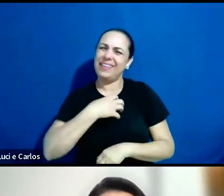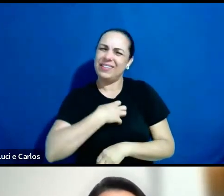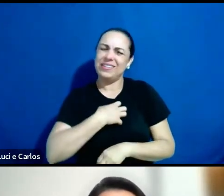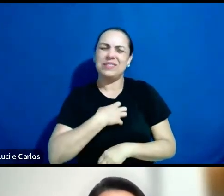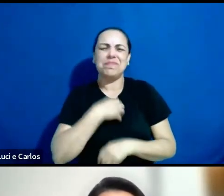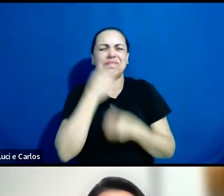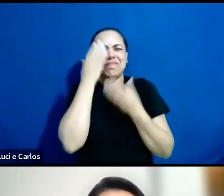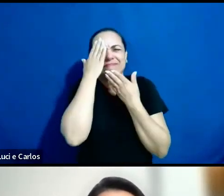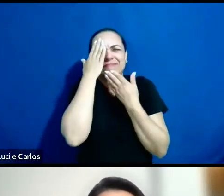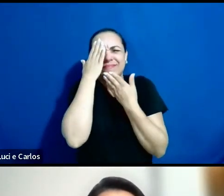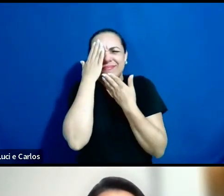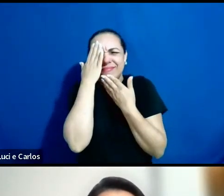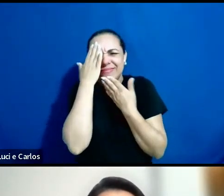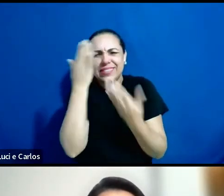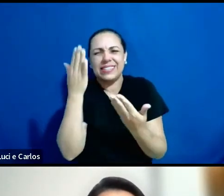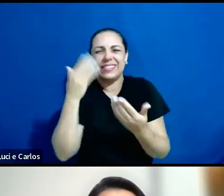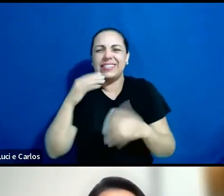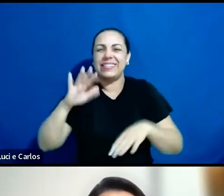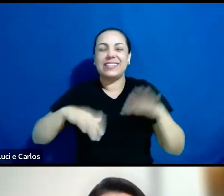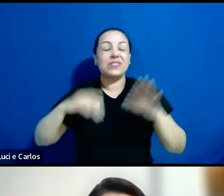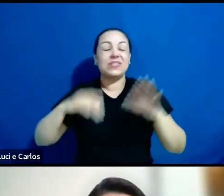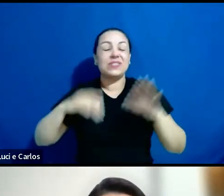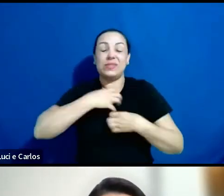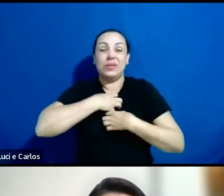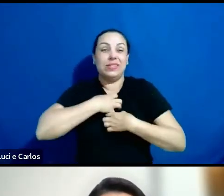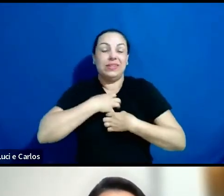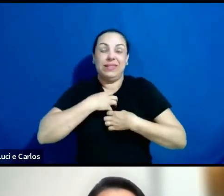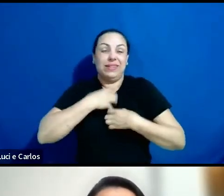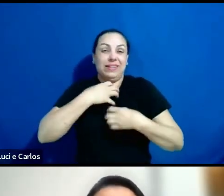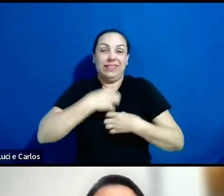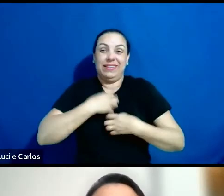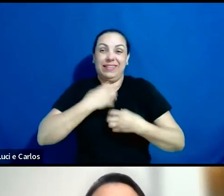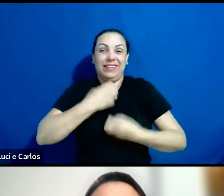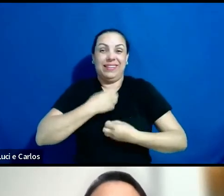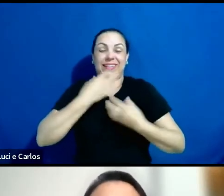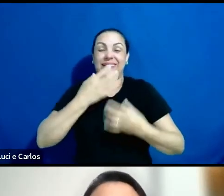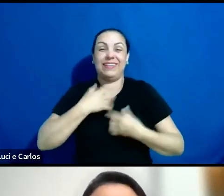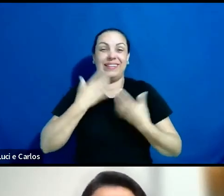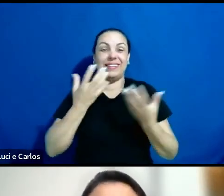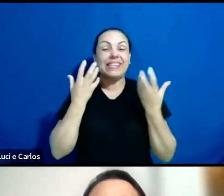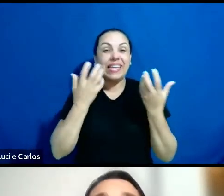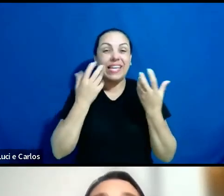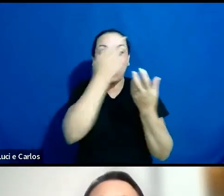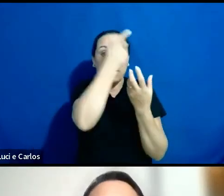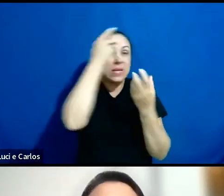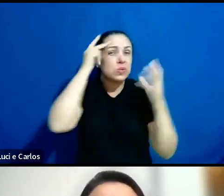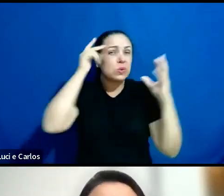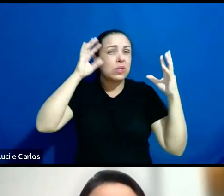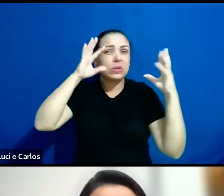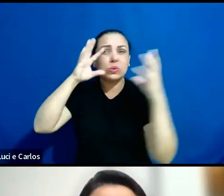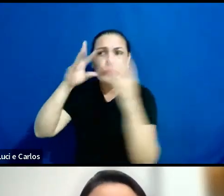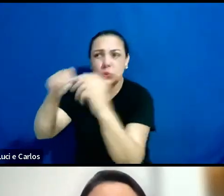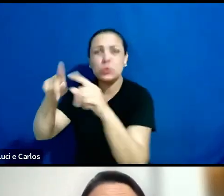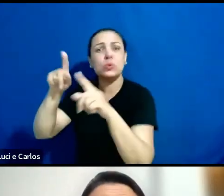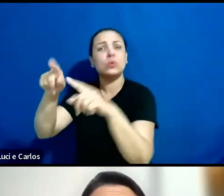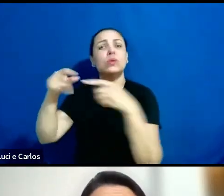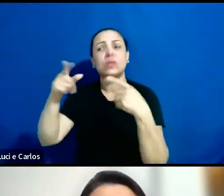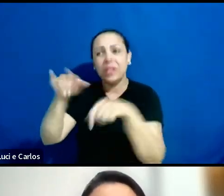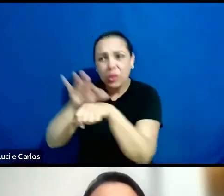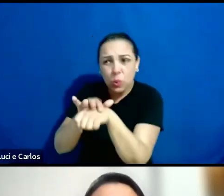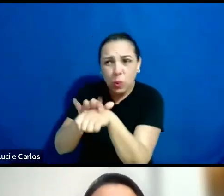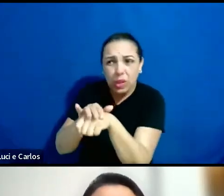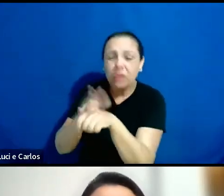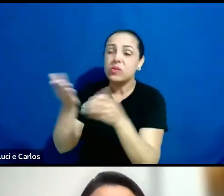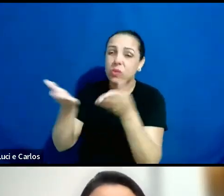gratificante. Eu dá vontade, assim, de entrasse na cabeça das pessoas quando eu vejo uma pessoa doente, que eu falo